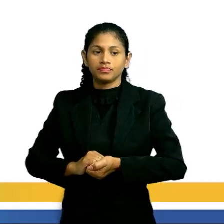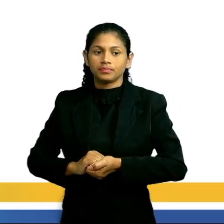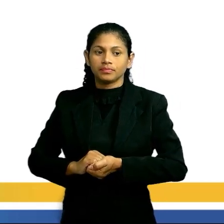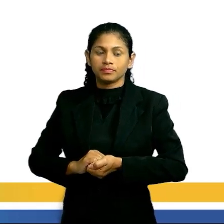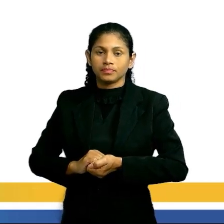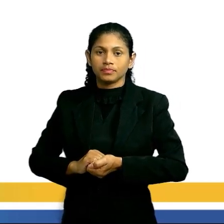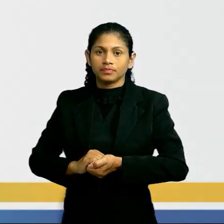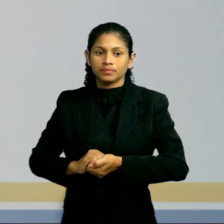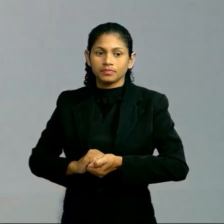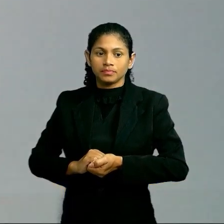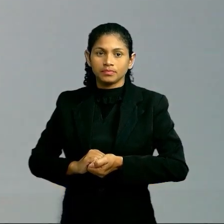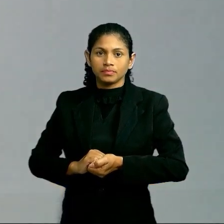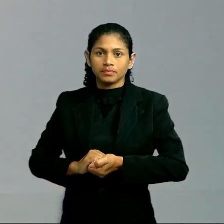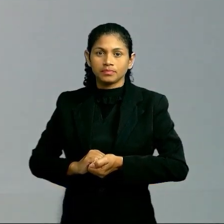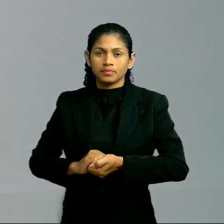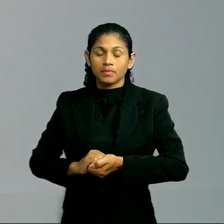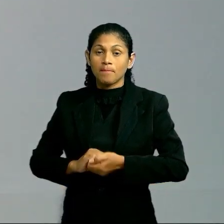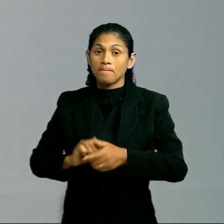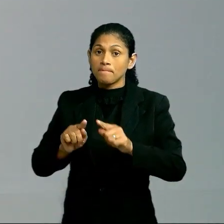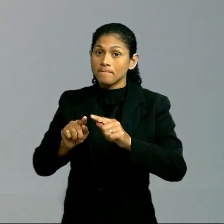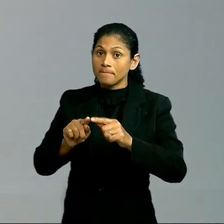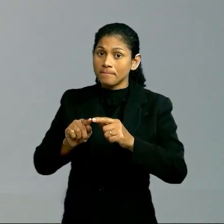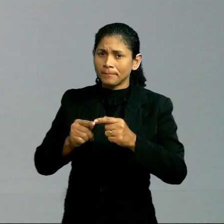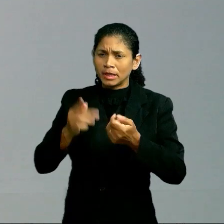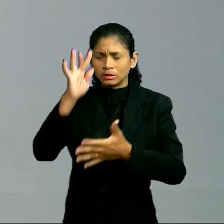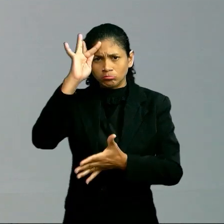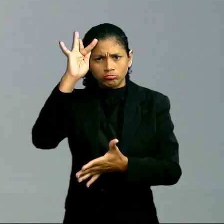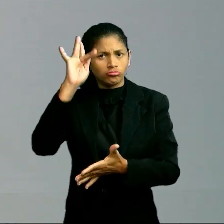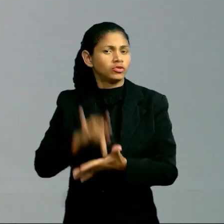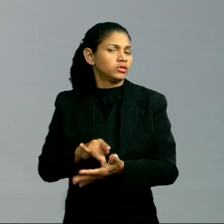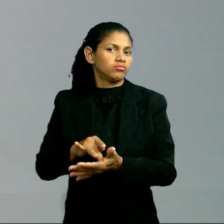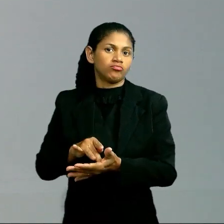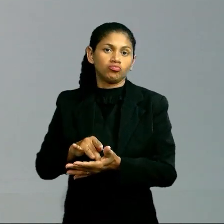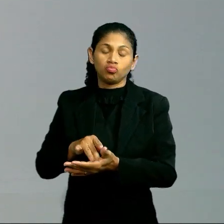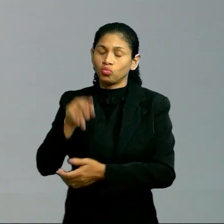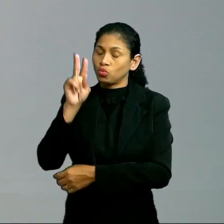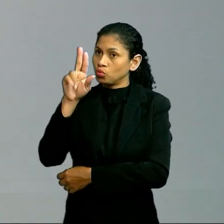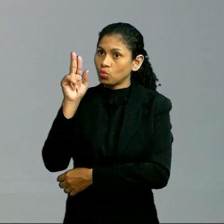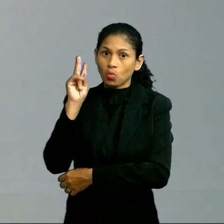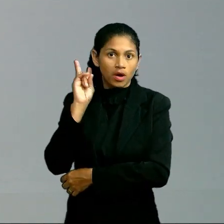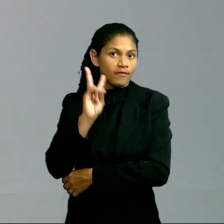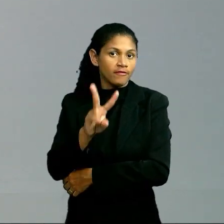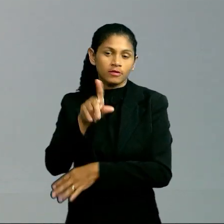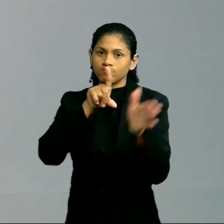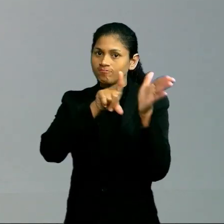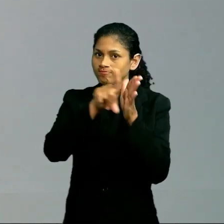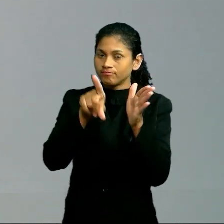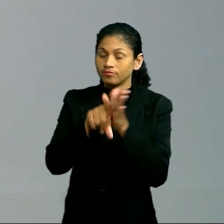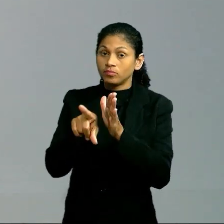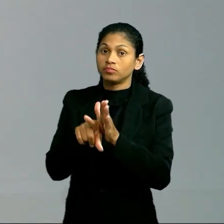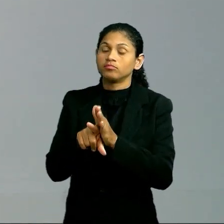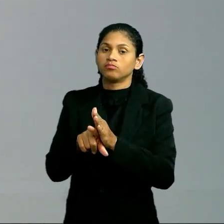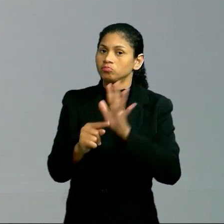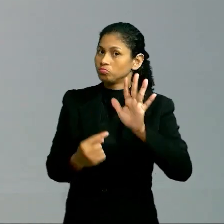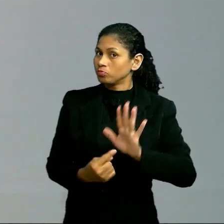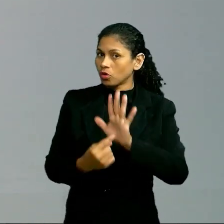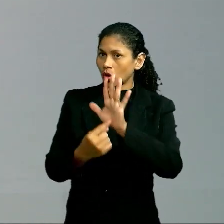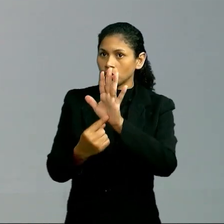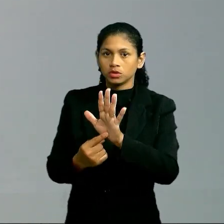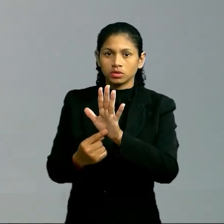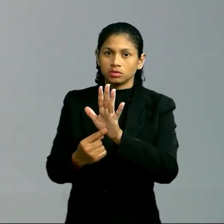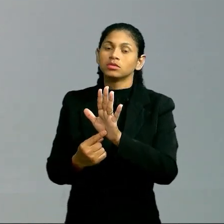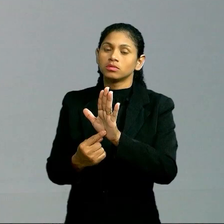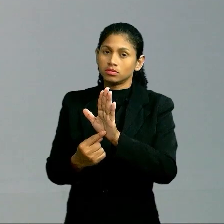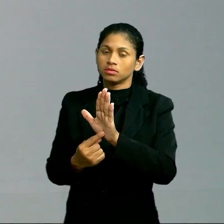Mas, de certeza, nunca vi uma questão com essa descrição assim. Não vão